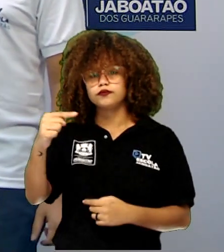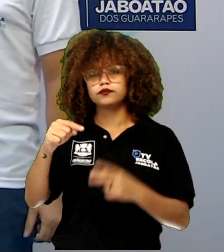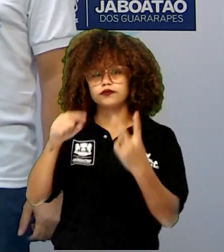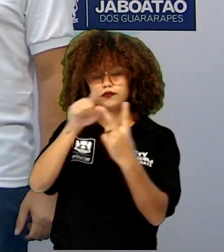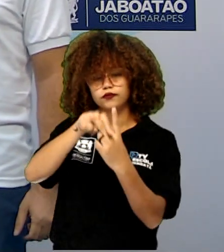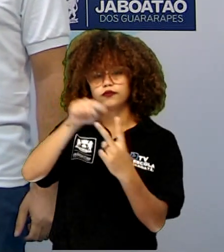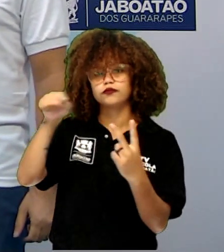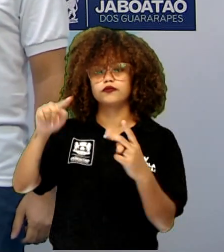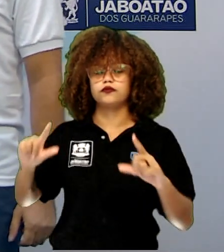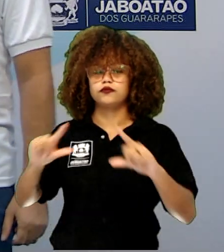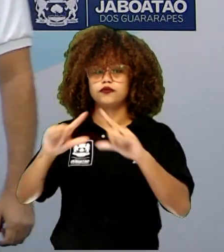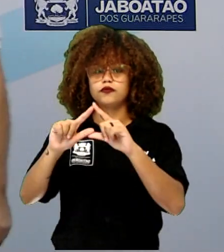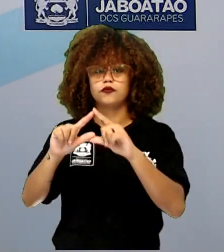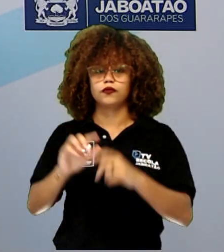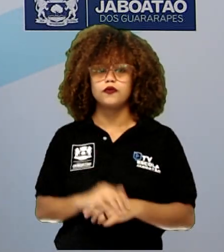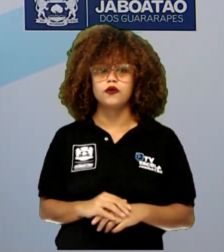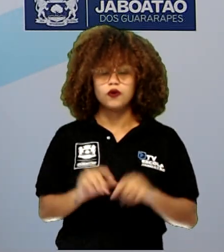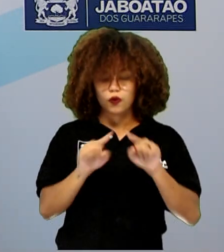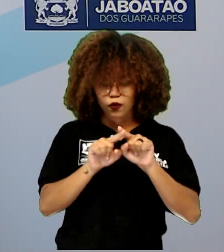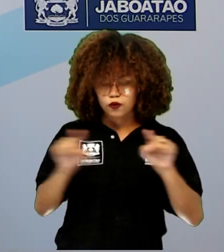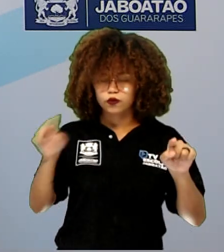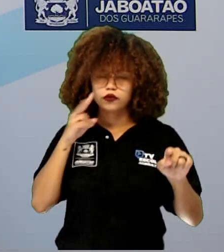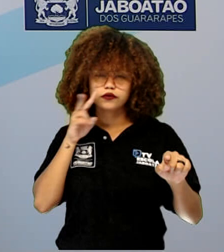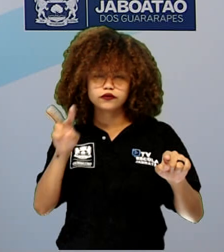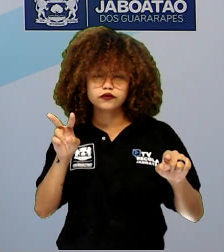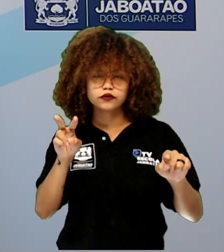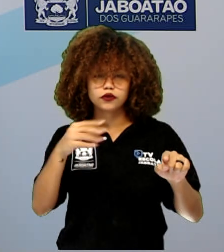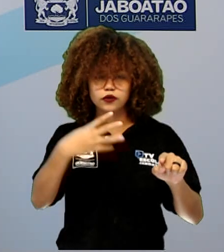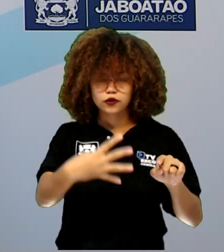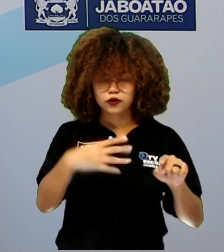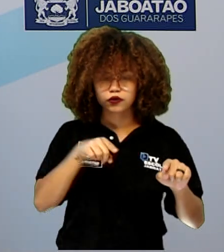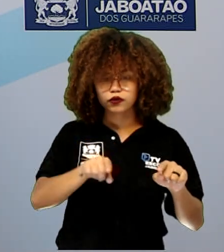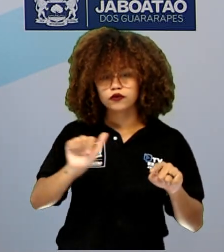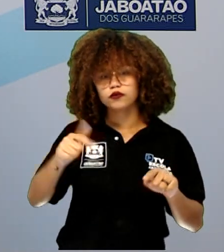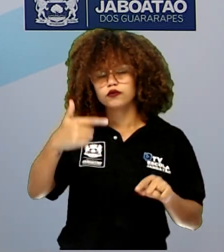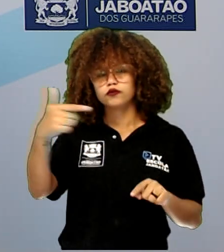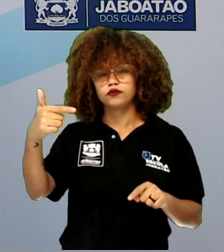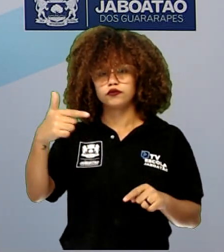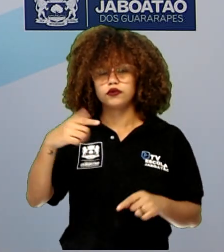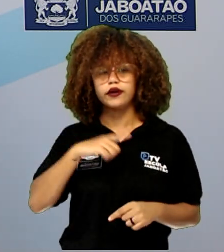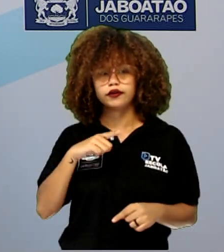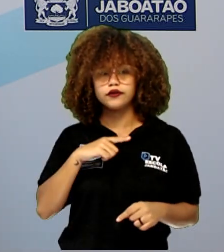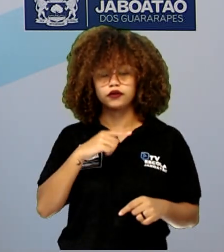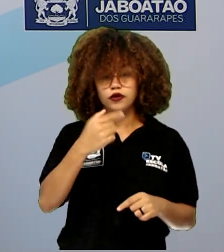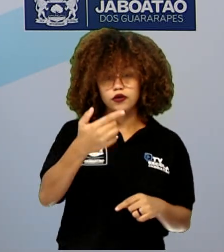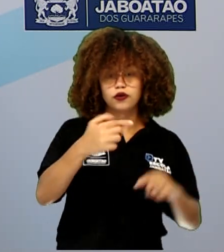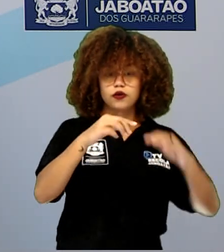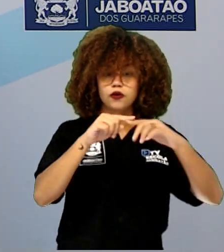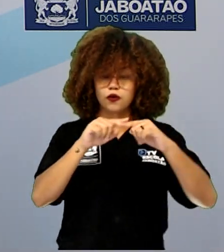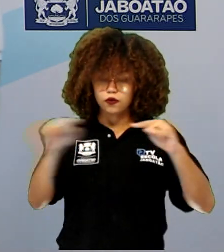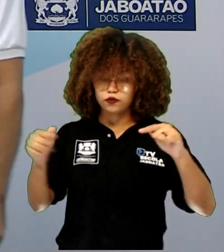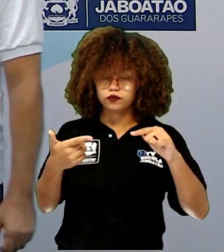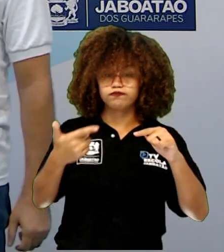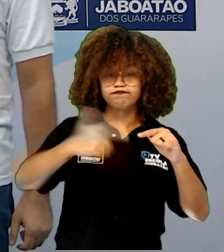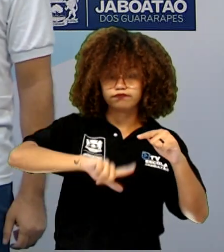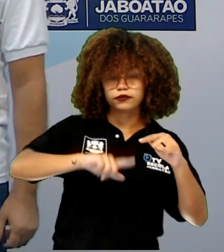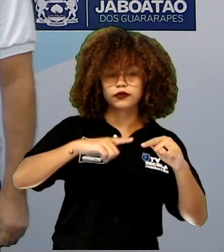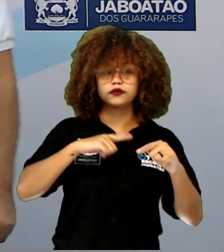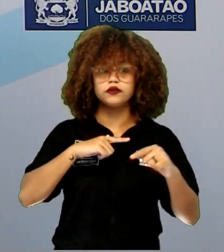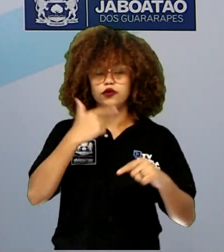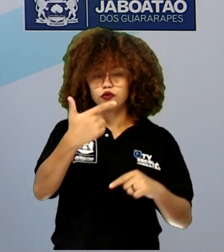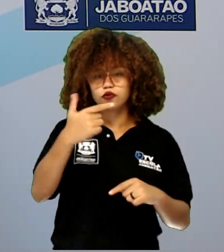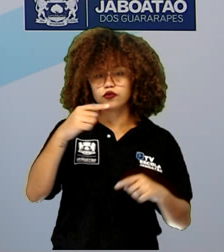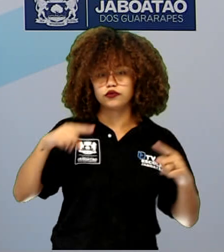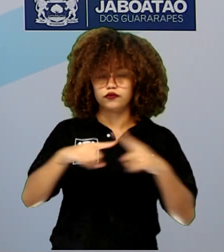Delta sobre quem observa os denominadores 2 a 1 x 2 a 2 x 2 da